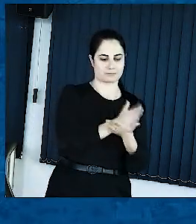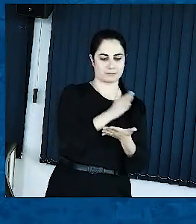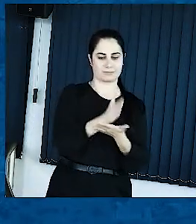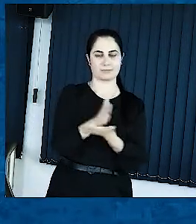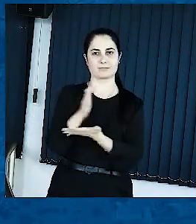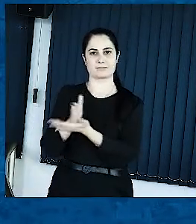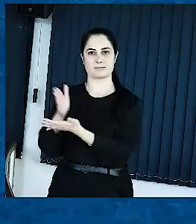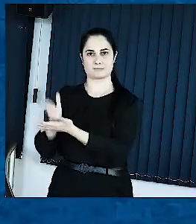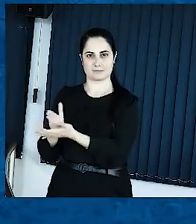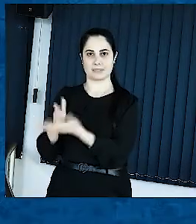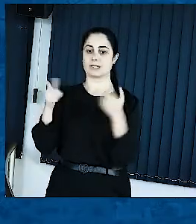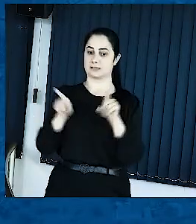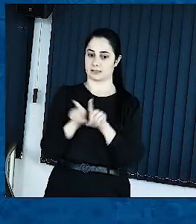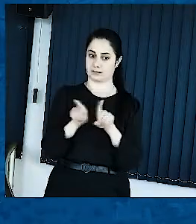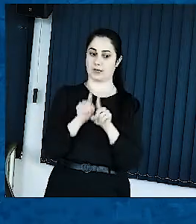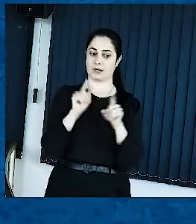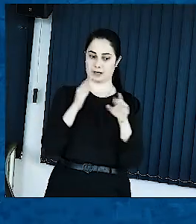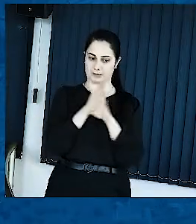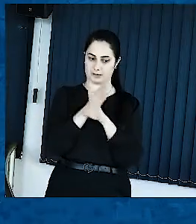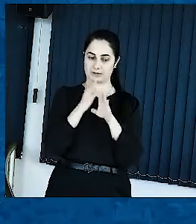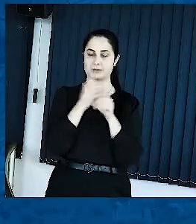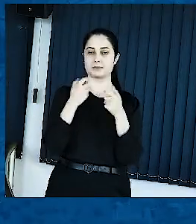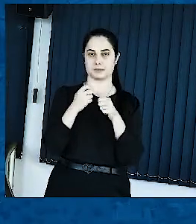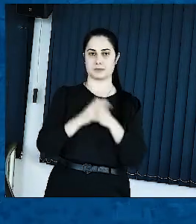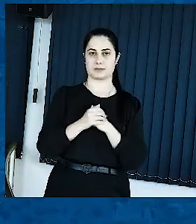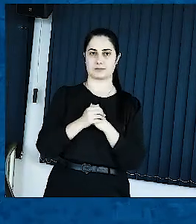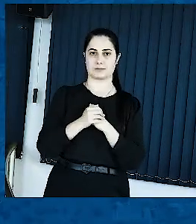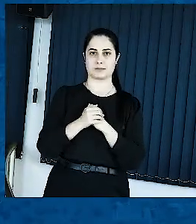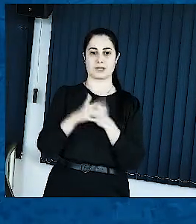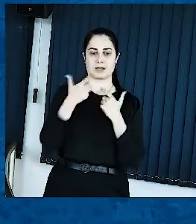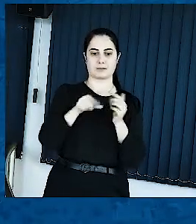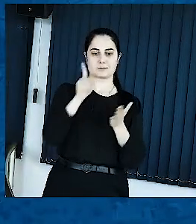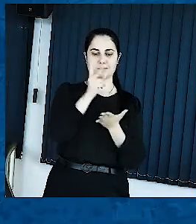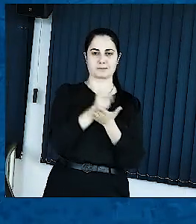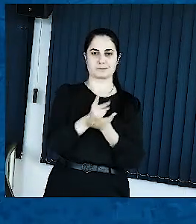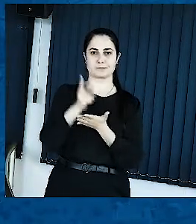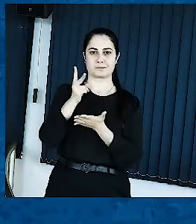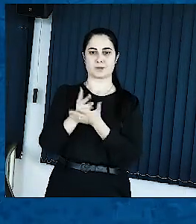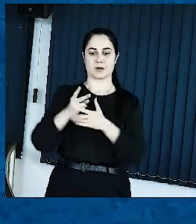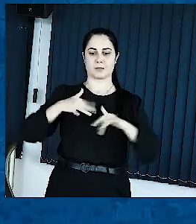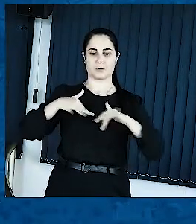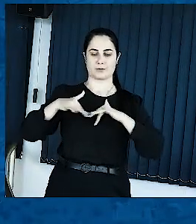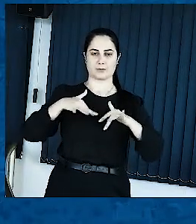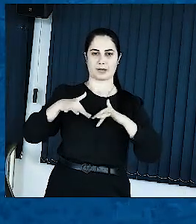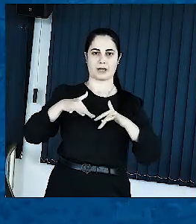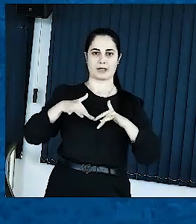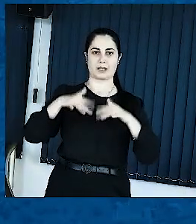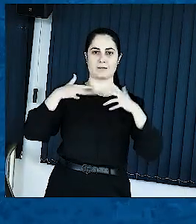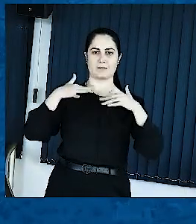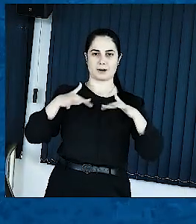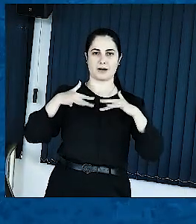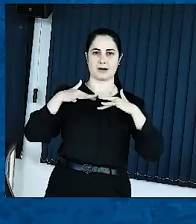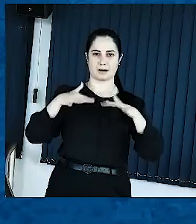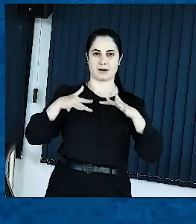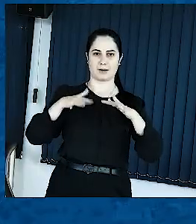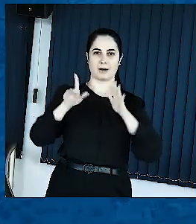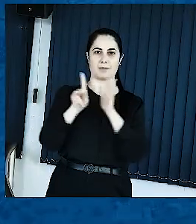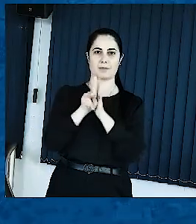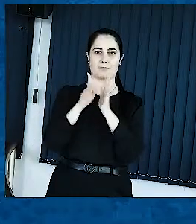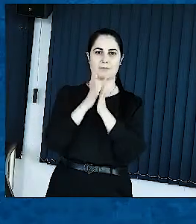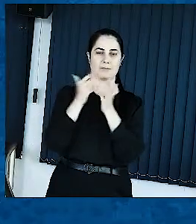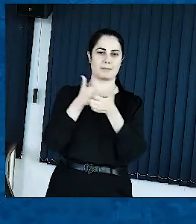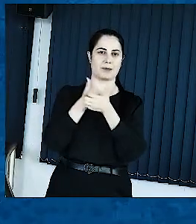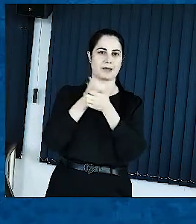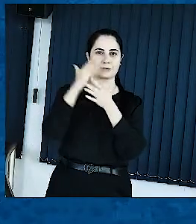também precisa ser avaliado. Crianças que fazem repetições, movimentos repetitivos, balançam as mãozinhas perto da